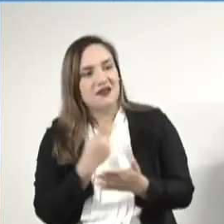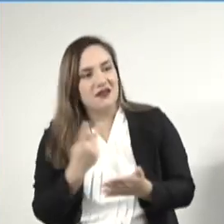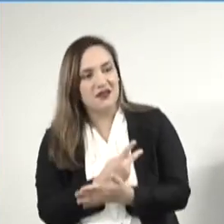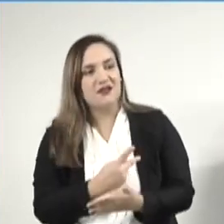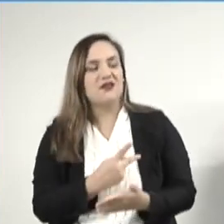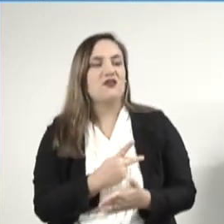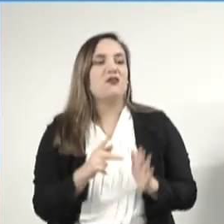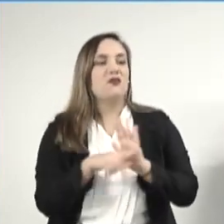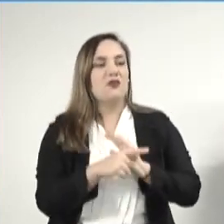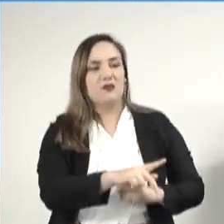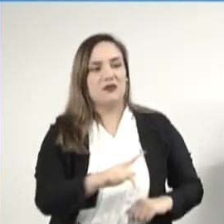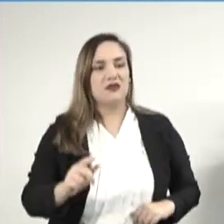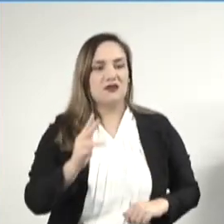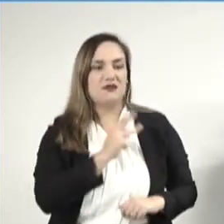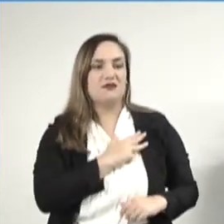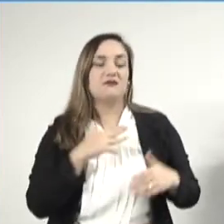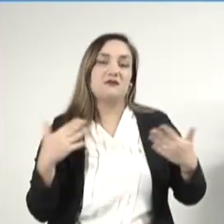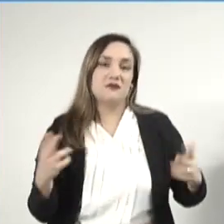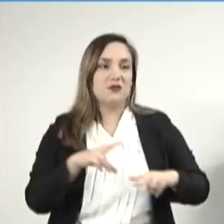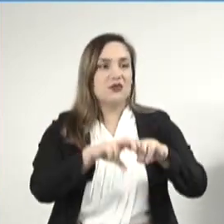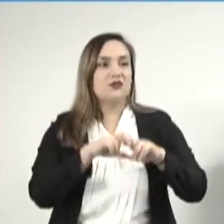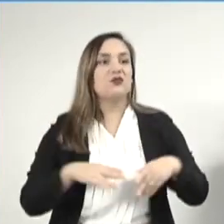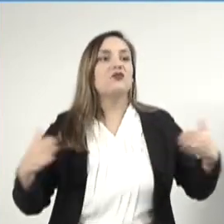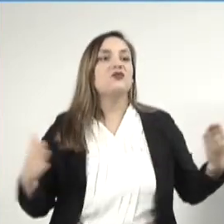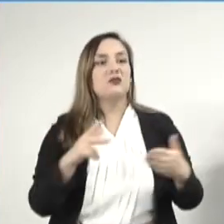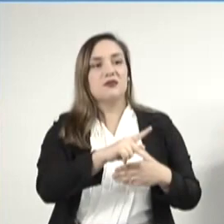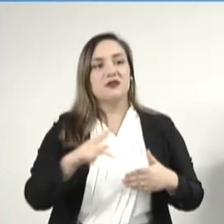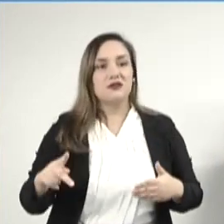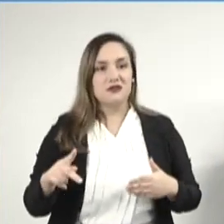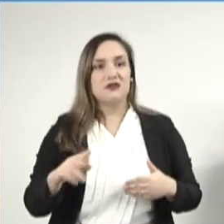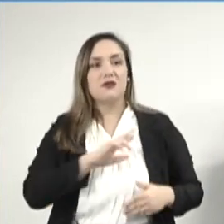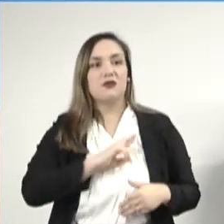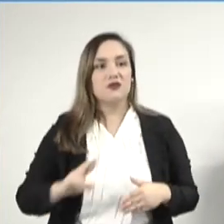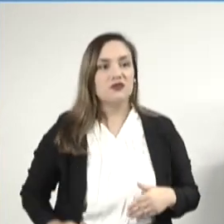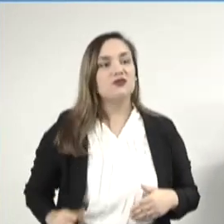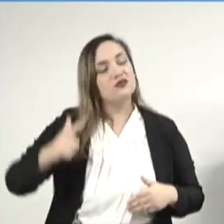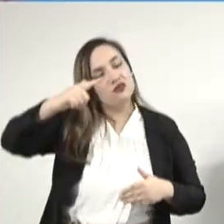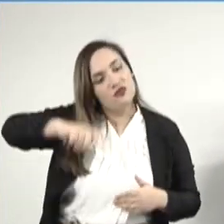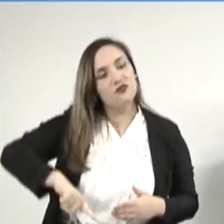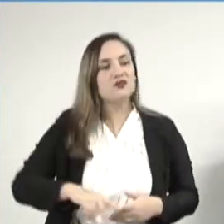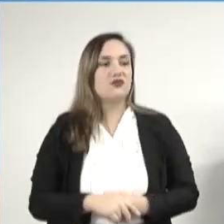irregularidade praticada pelo presidente Lula. Tanto é que ele é presidente da República de novo,